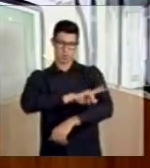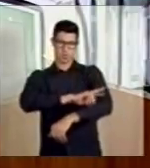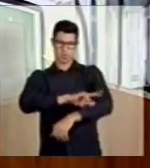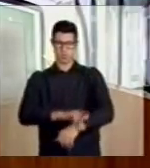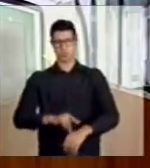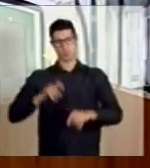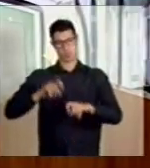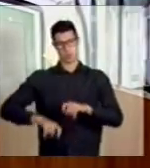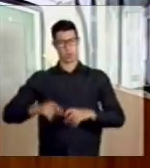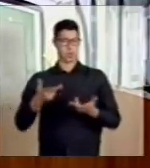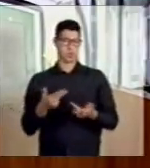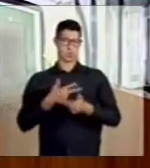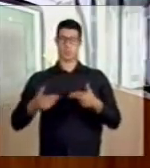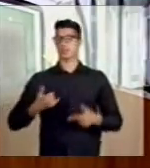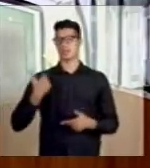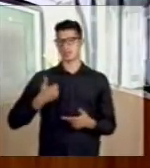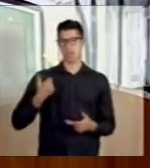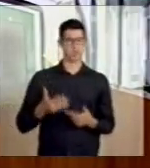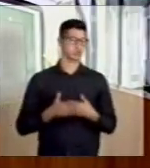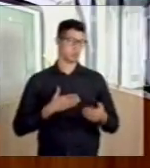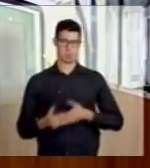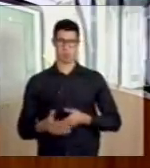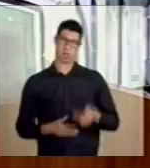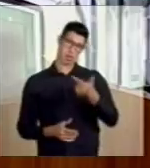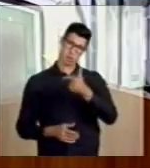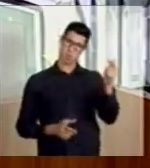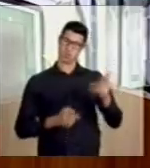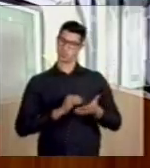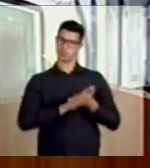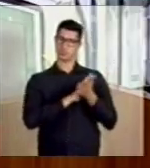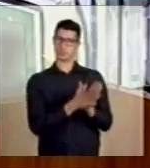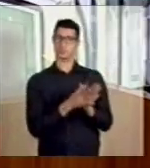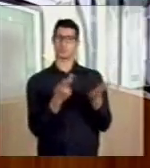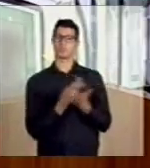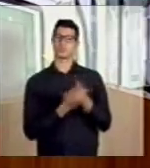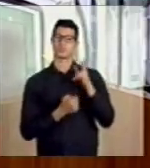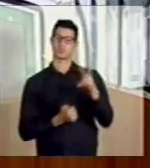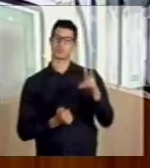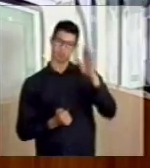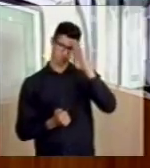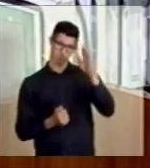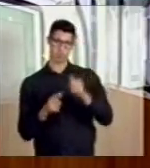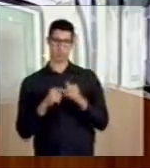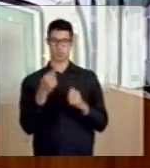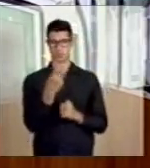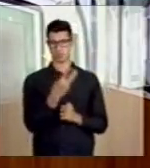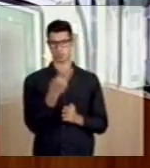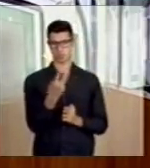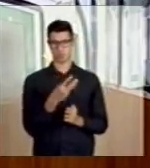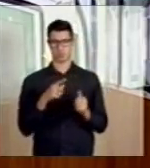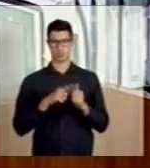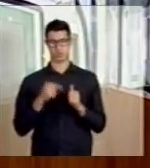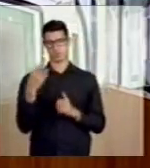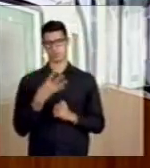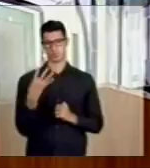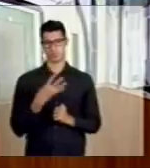sexo, cor, idade e quaisquer outras formas de discriminação, como prescreve o artigo 3º, inciso